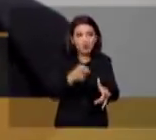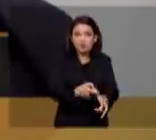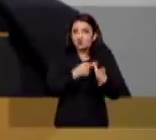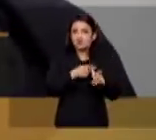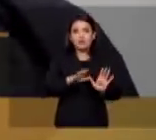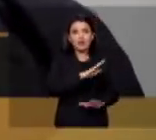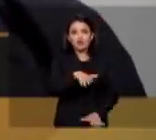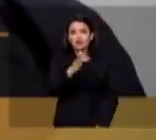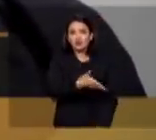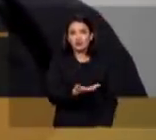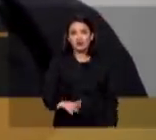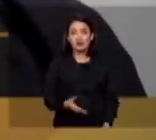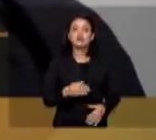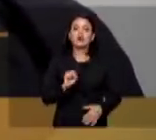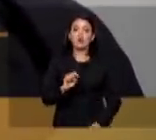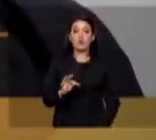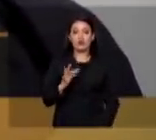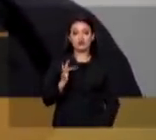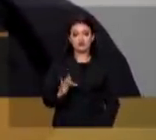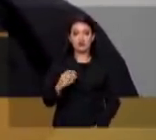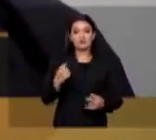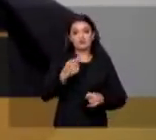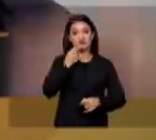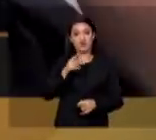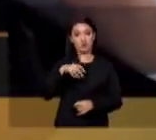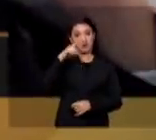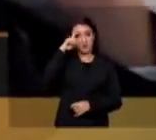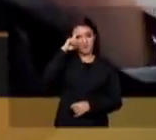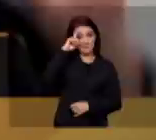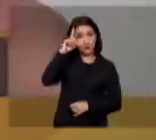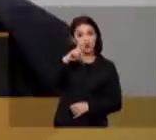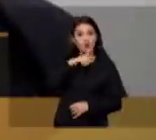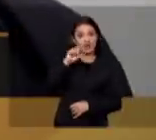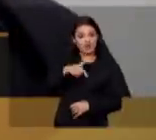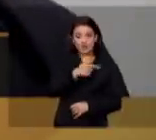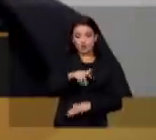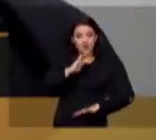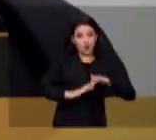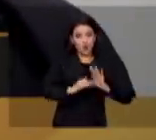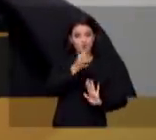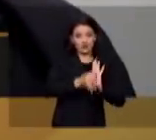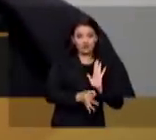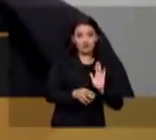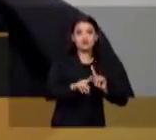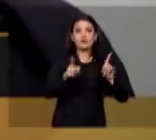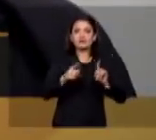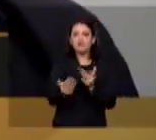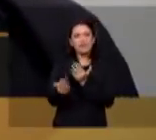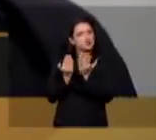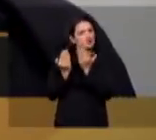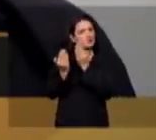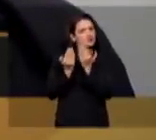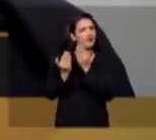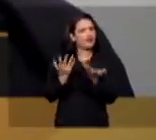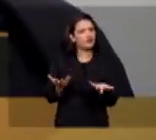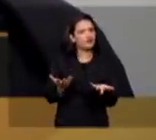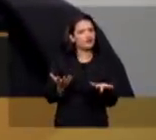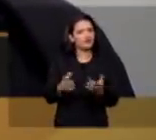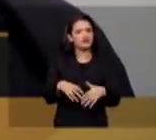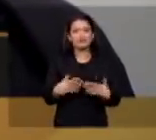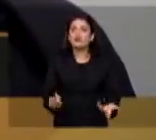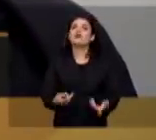Afinal, o STF tem de dizer se Moro, para além de ter sido considerado incompetente, foi suspeito. Isso não pode